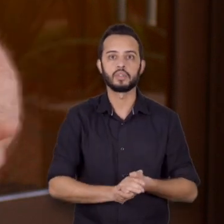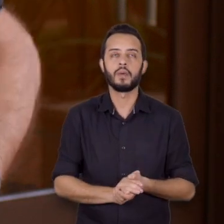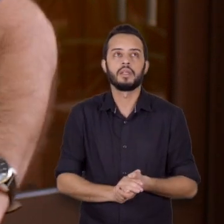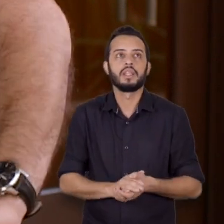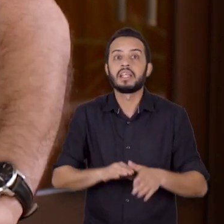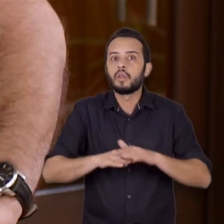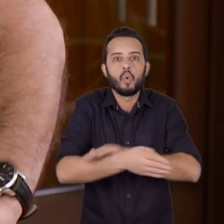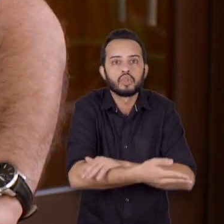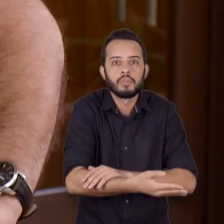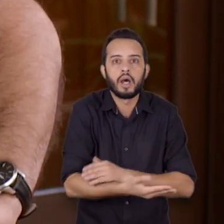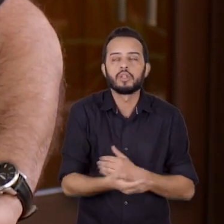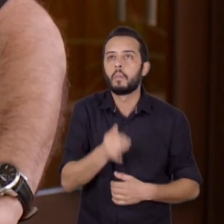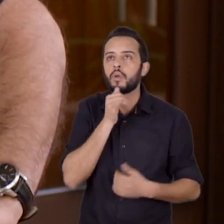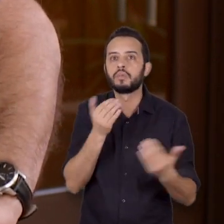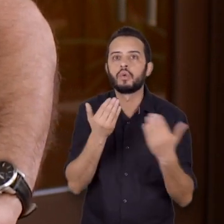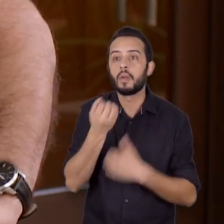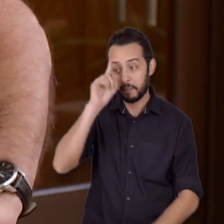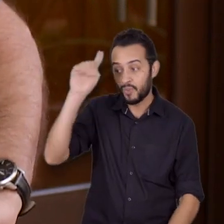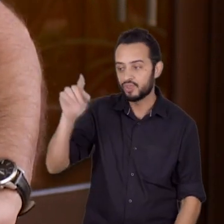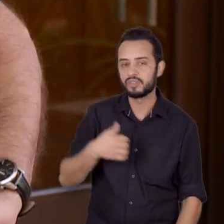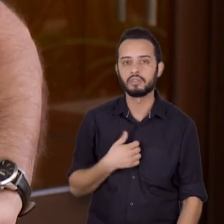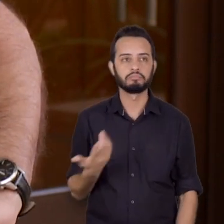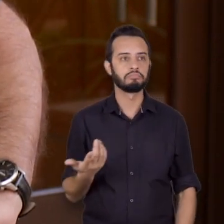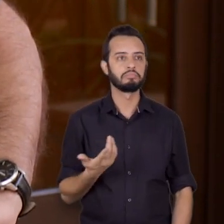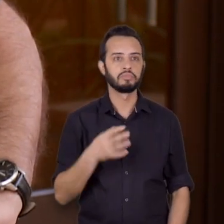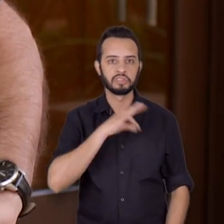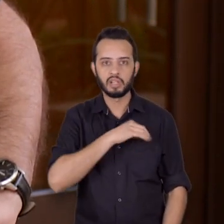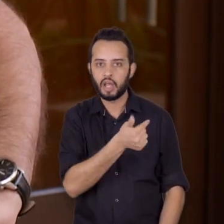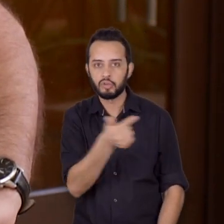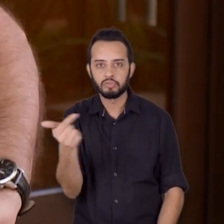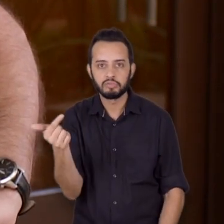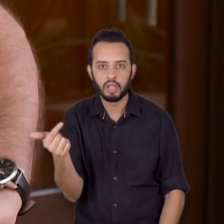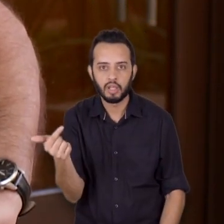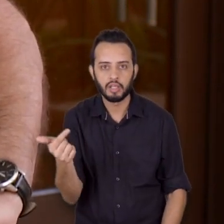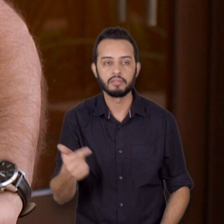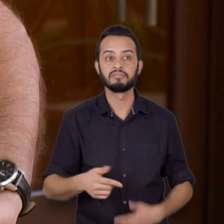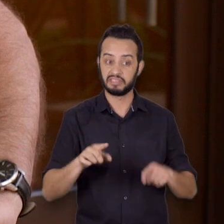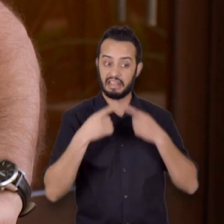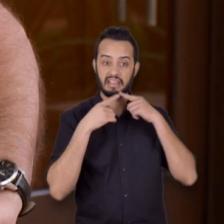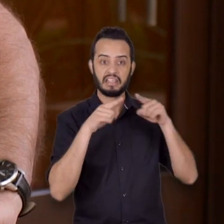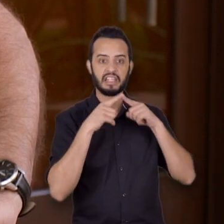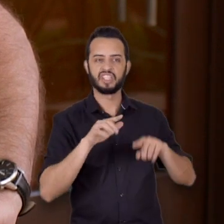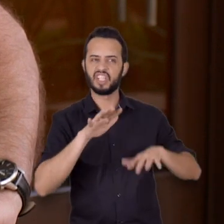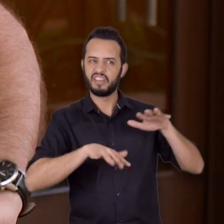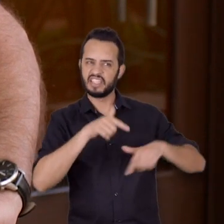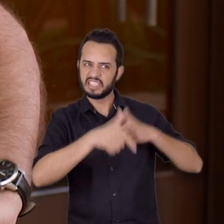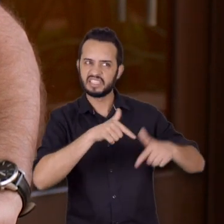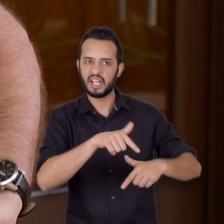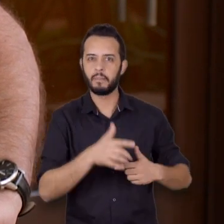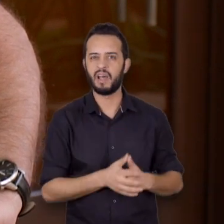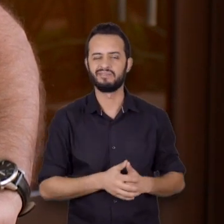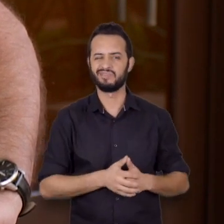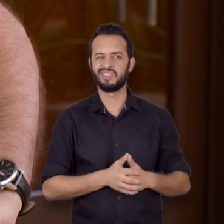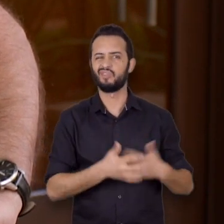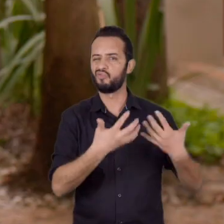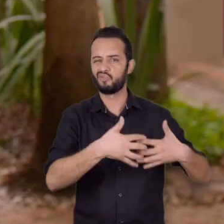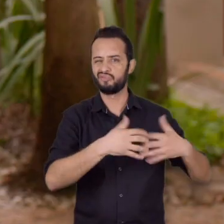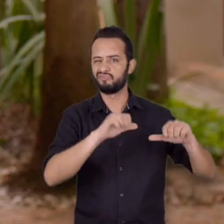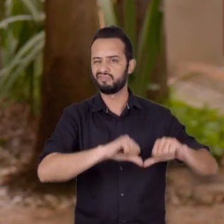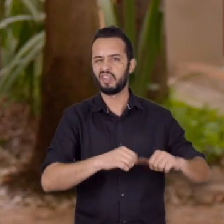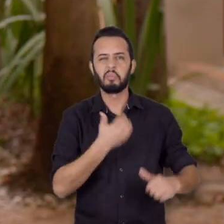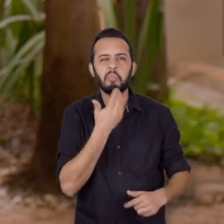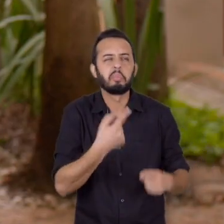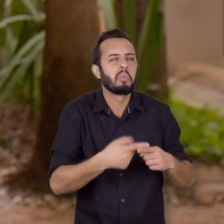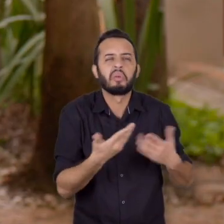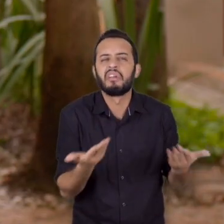dia. Não recebe nenhum real por isso. Há muitas críticas de que isso é um tipo de trabalho imaterial. Você